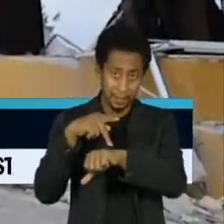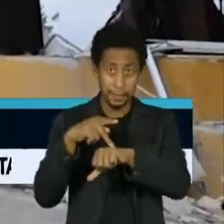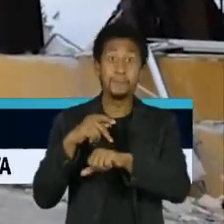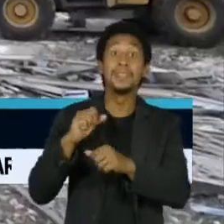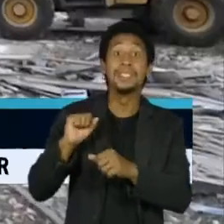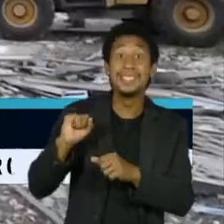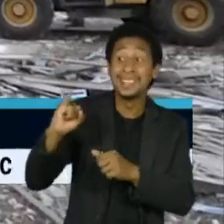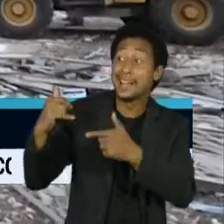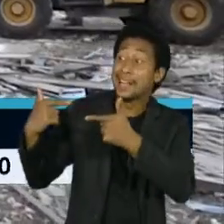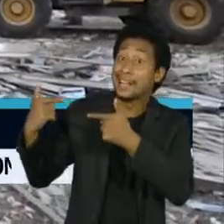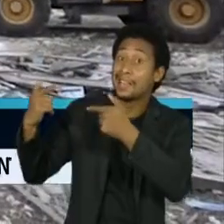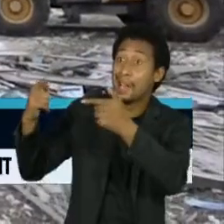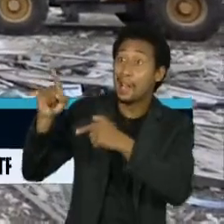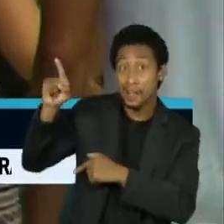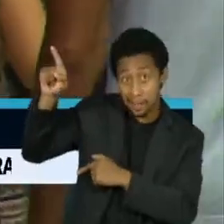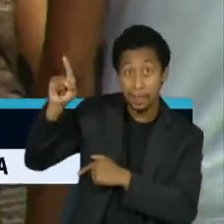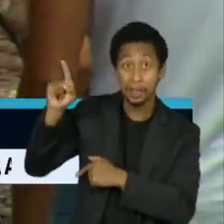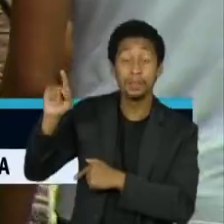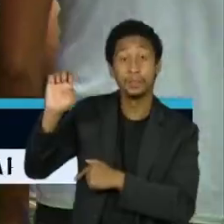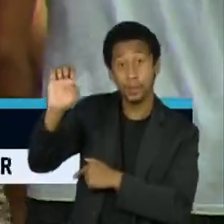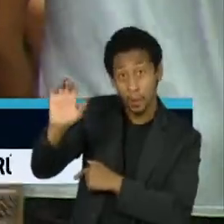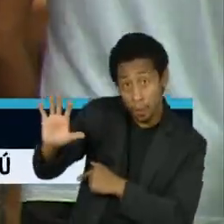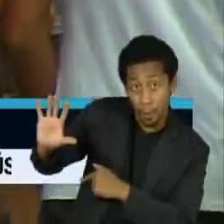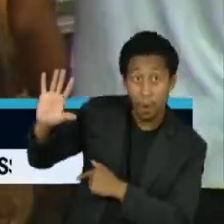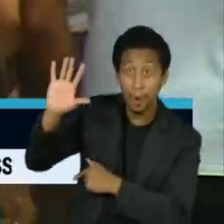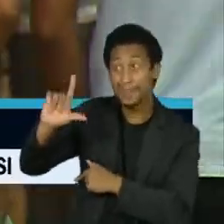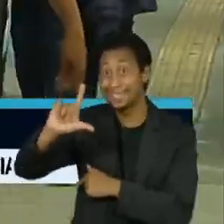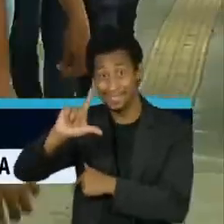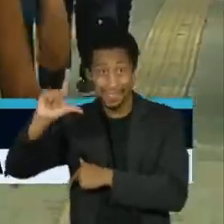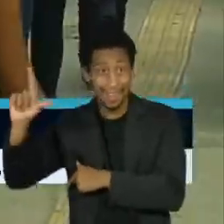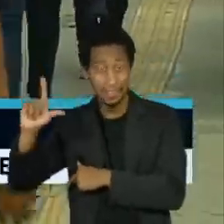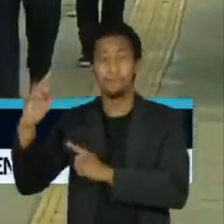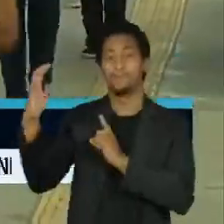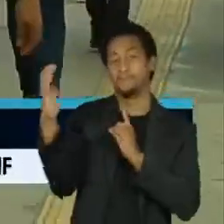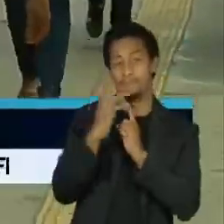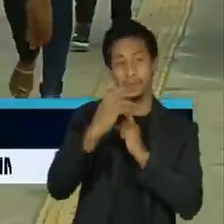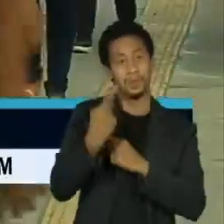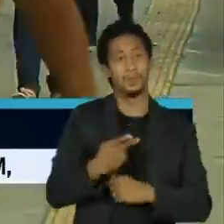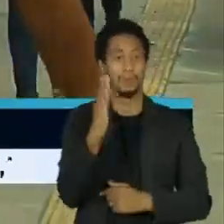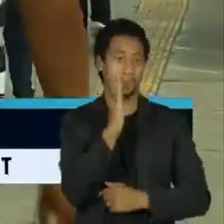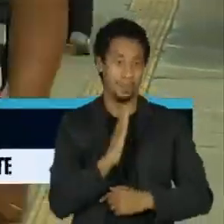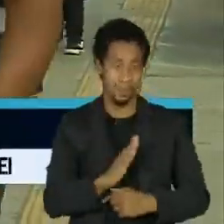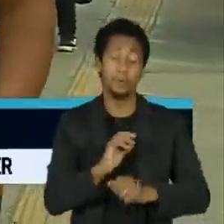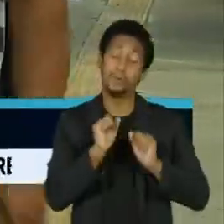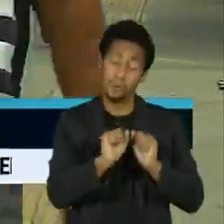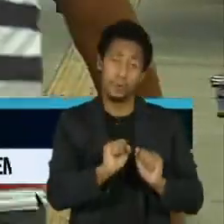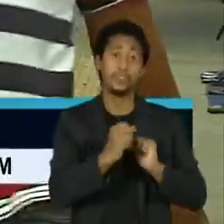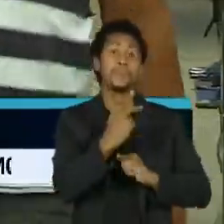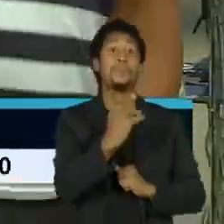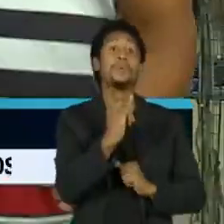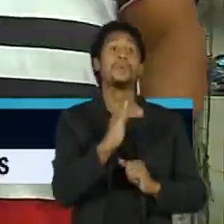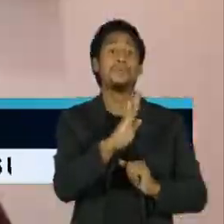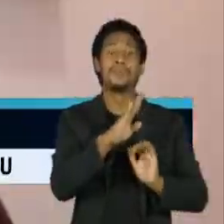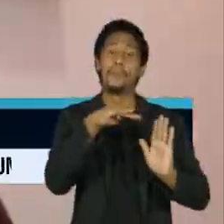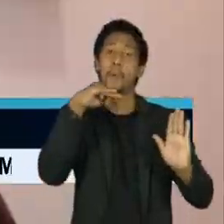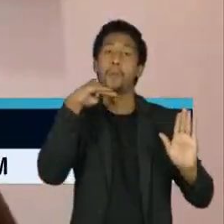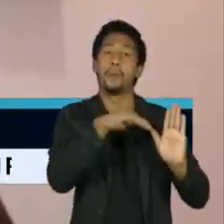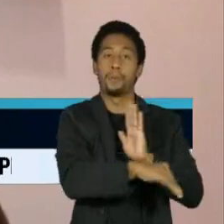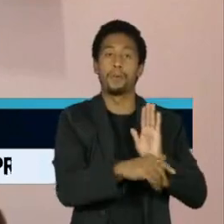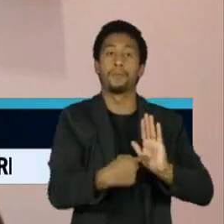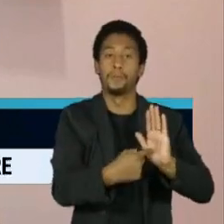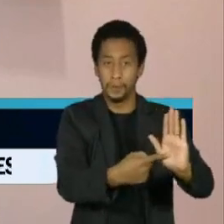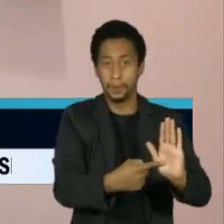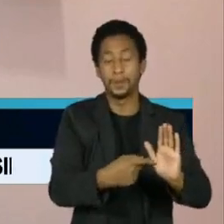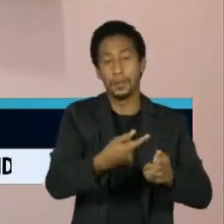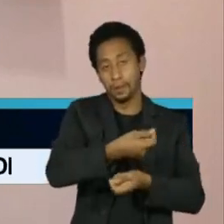perdurar o conflito no leste europeu. Nesse caso, haverá impacto no produto interno bruto, alertam os economistas. A gente